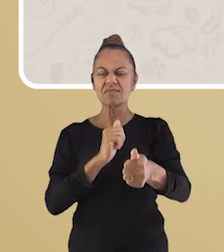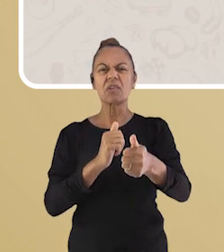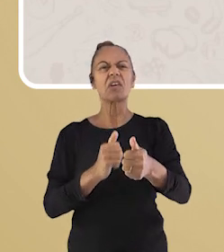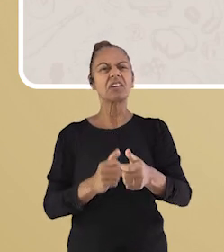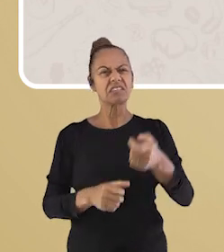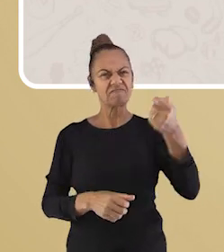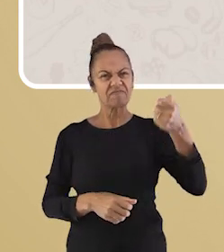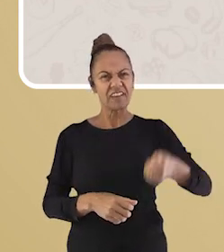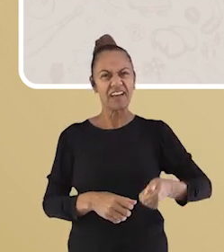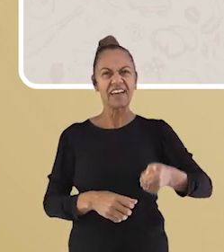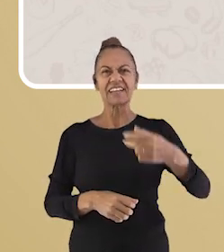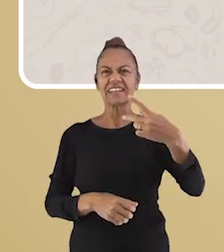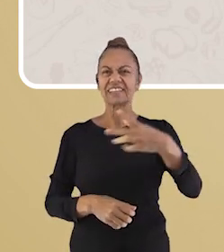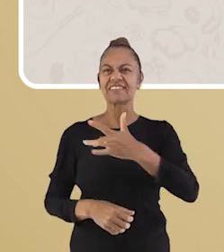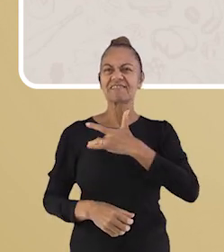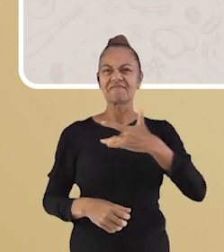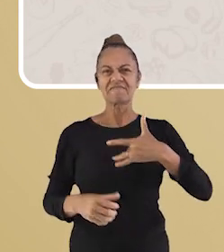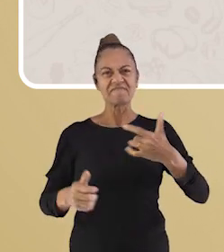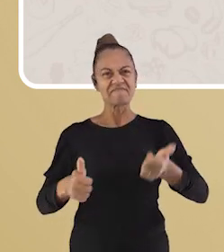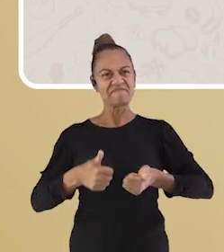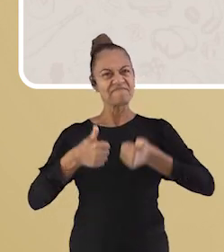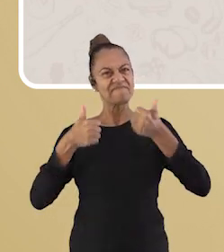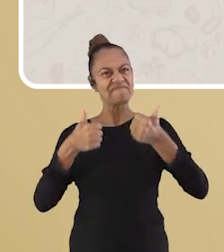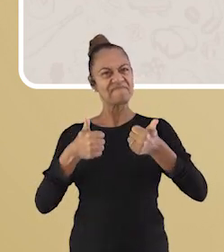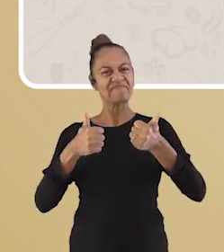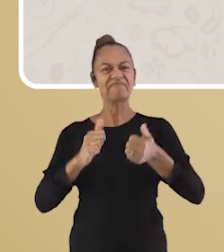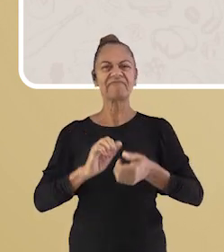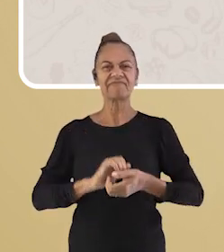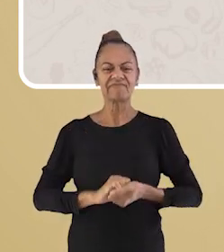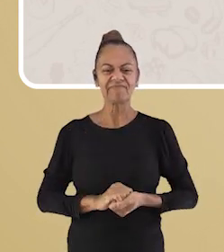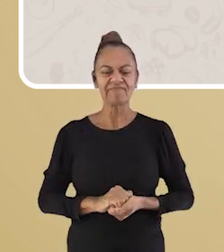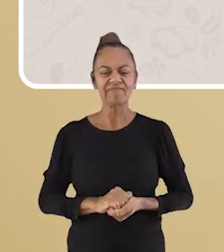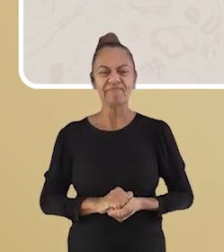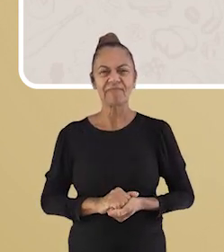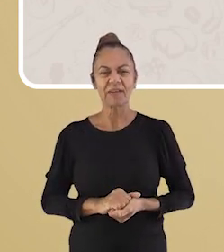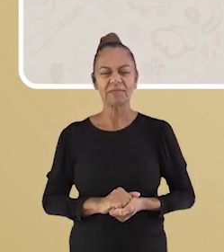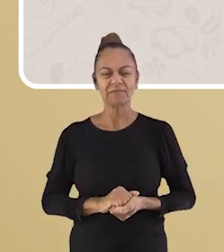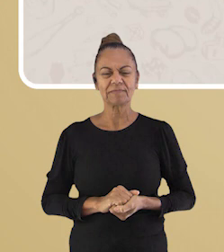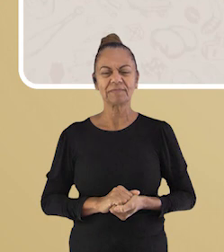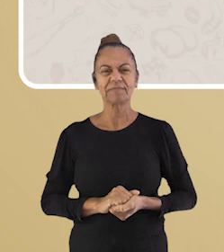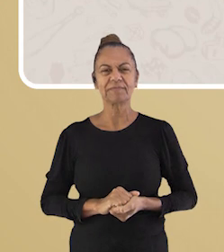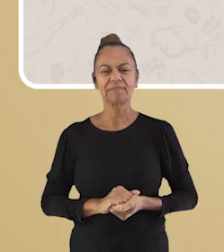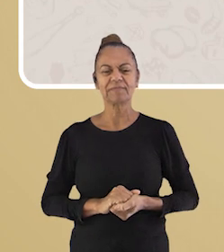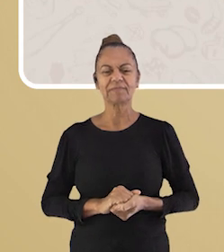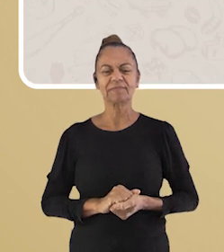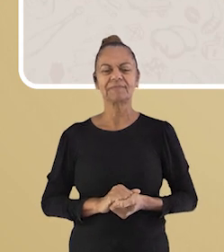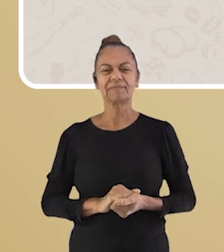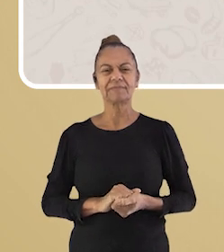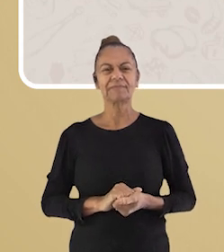se esqueça, o esporte garante a sua qualidade de vida.